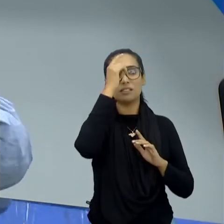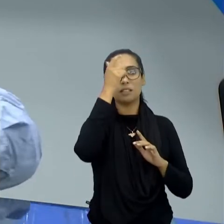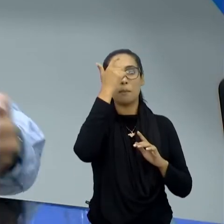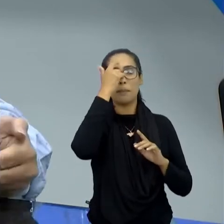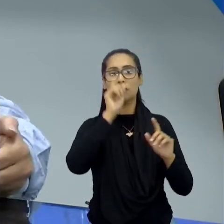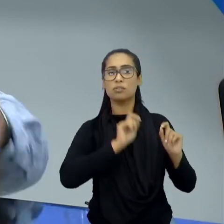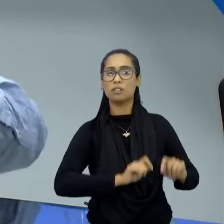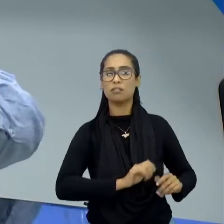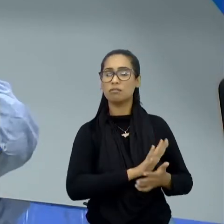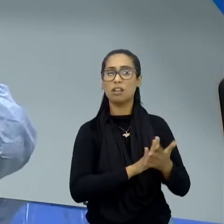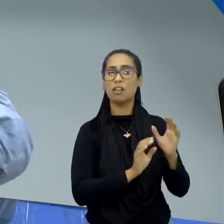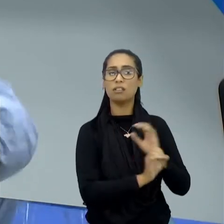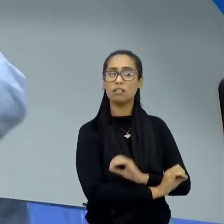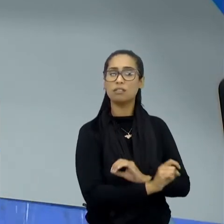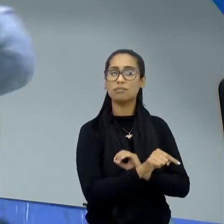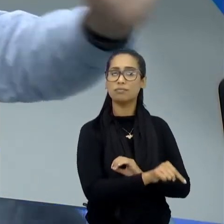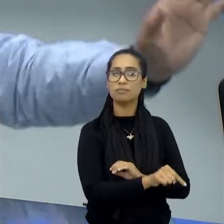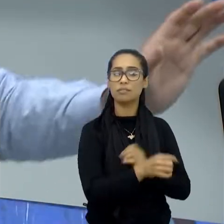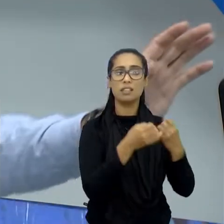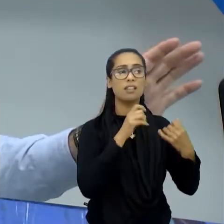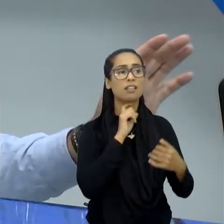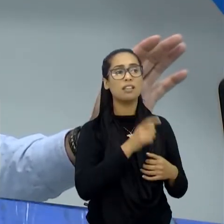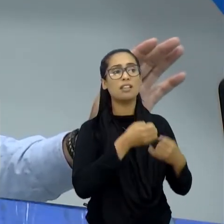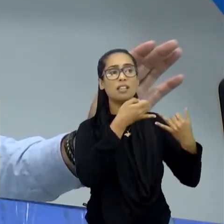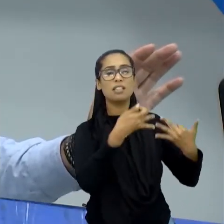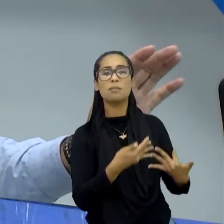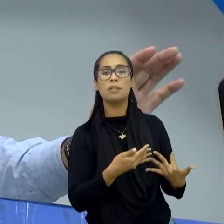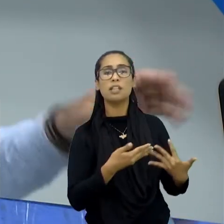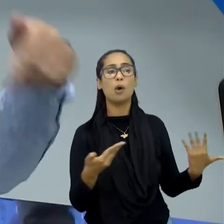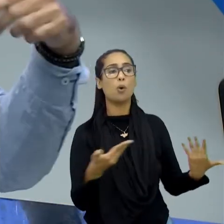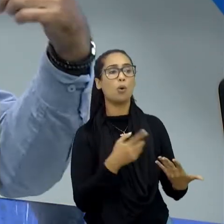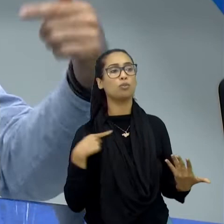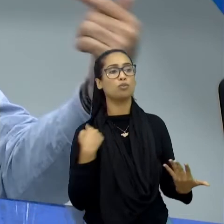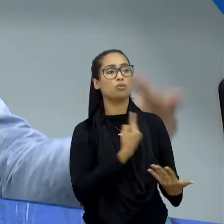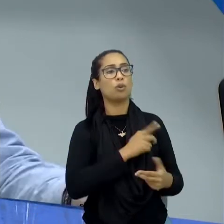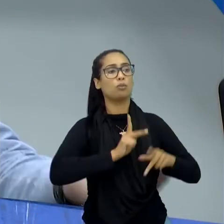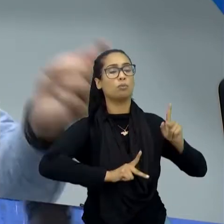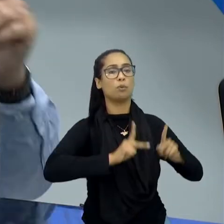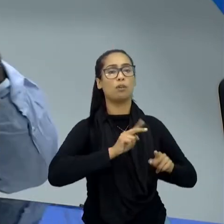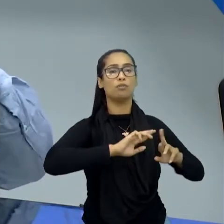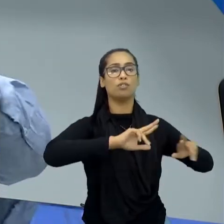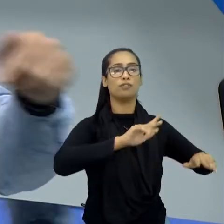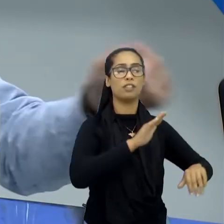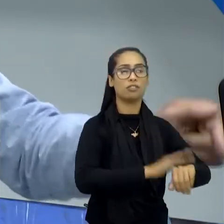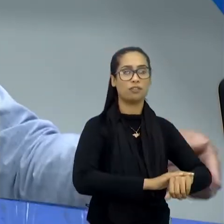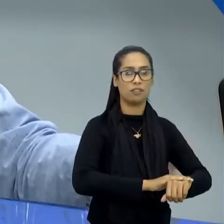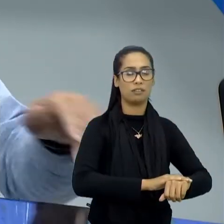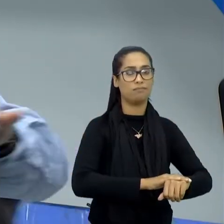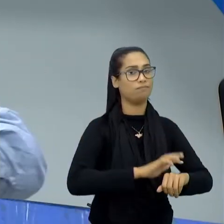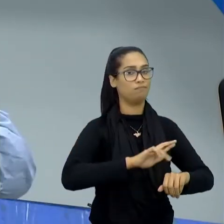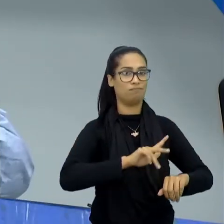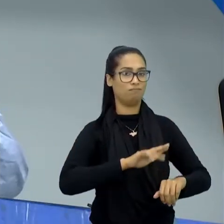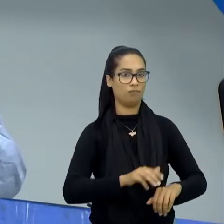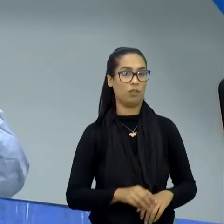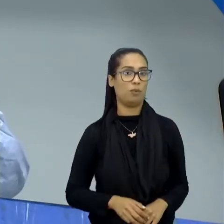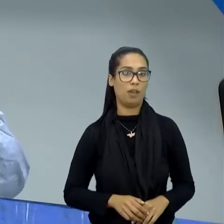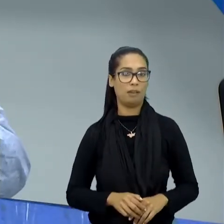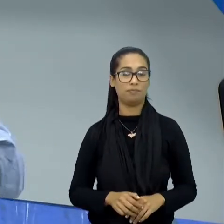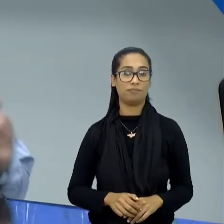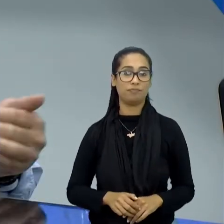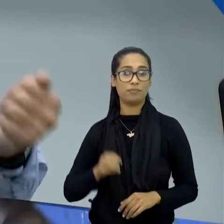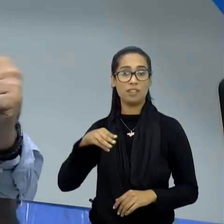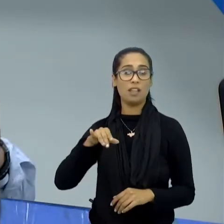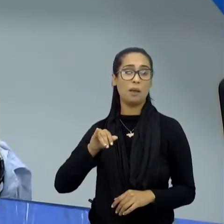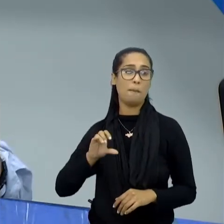espaço, ninguém chega lá e diz, agora a gente vai fazer diferente. Tá. Porque, por incrível que pareça, o maio de 68, ele foi